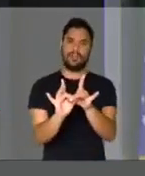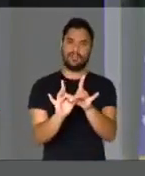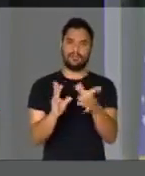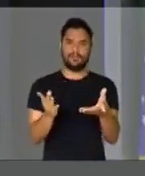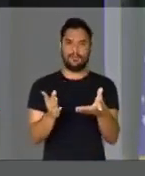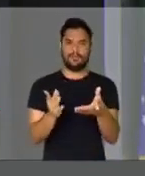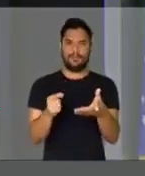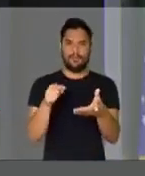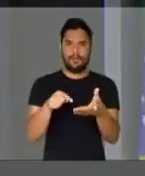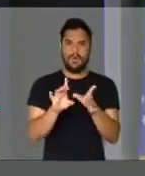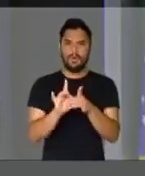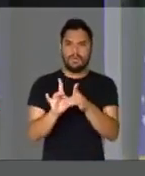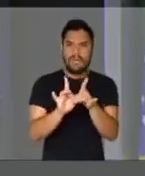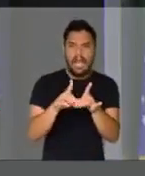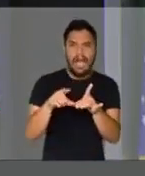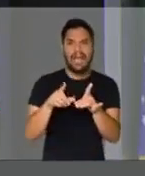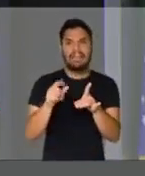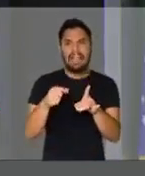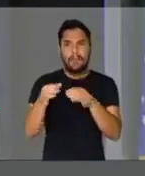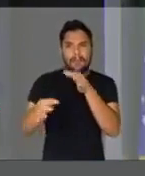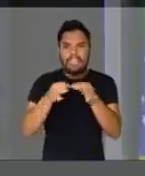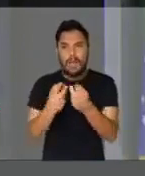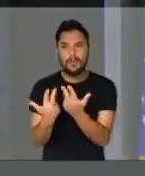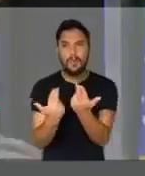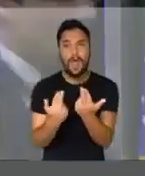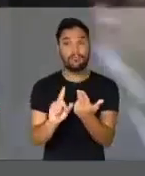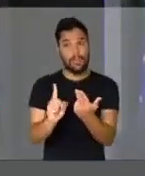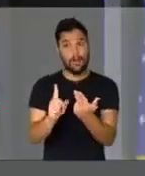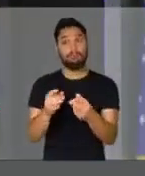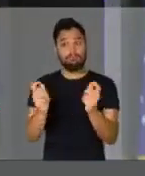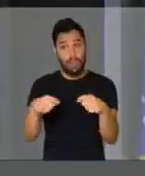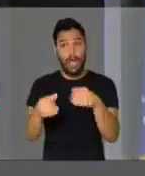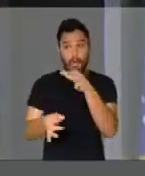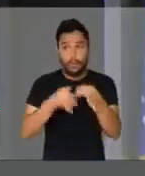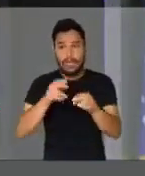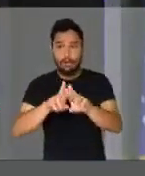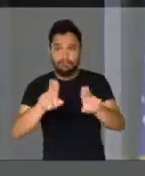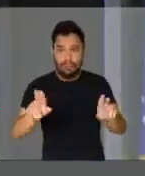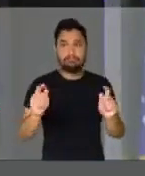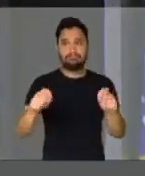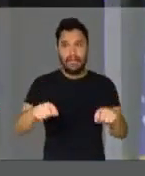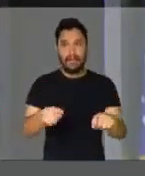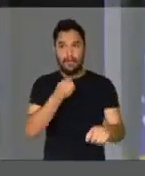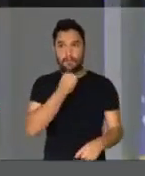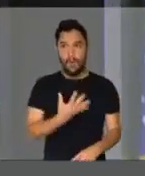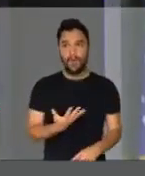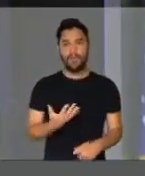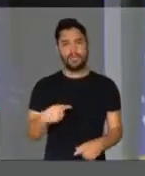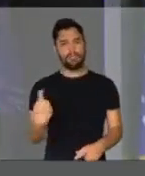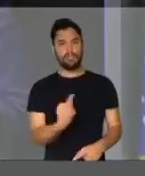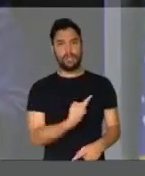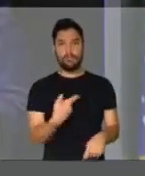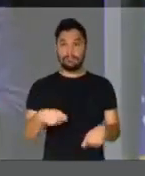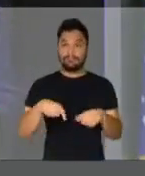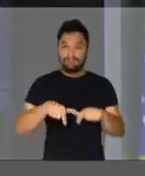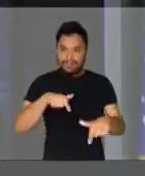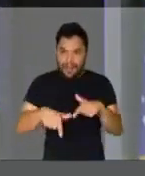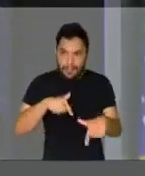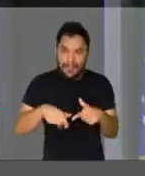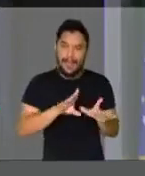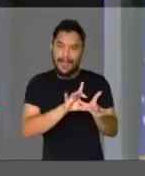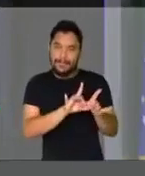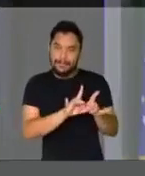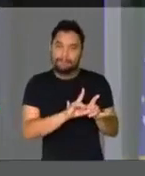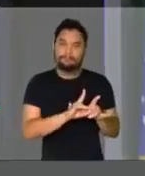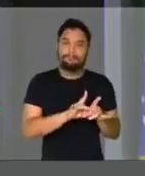nome de uma pretensa unidade não possa haver divergências, mas que buscamos, pelo bem da nação, sinceramente, mais